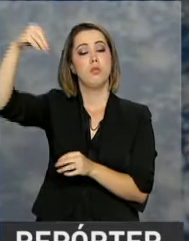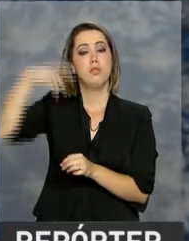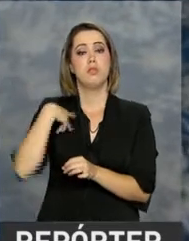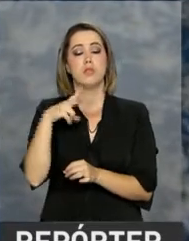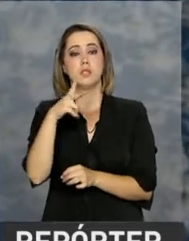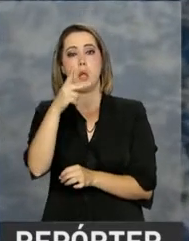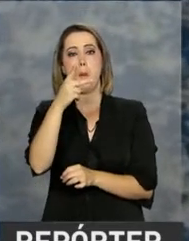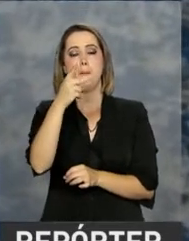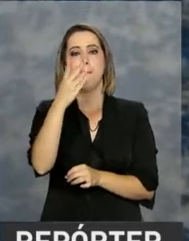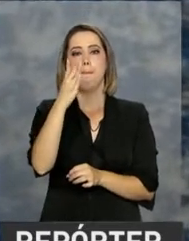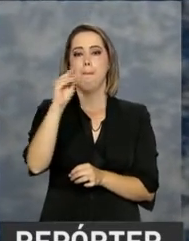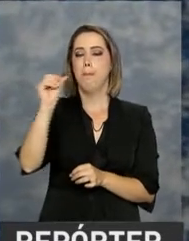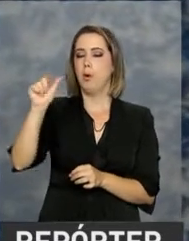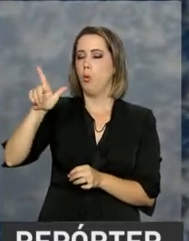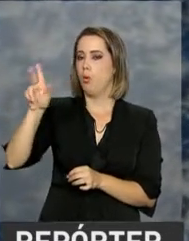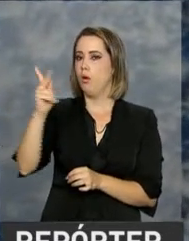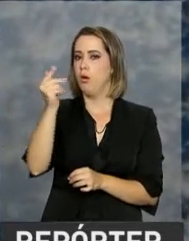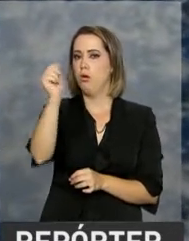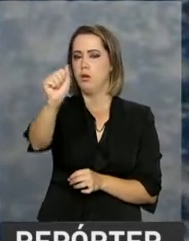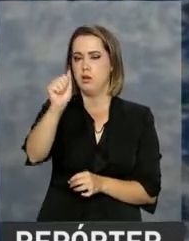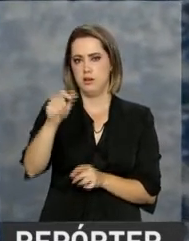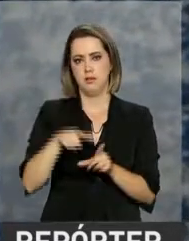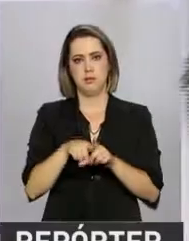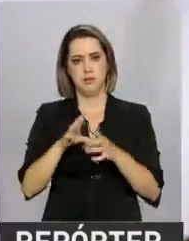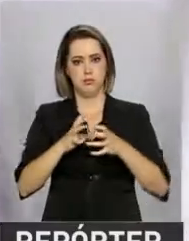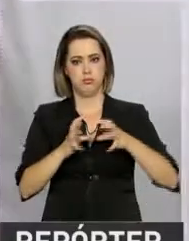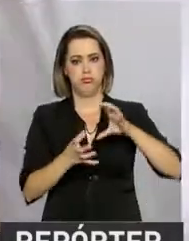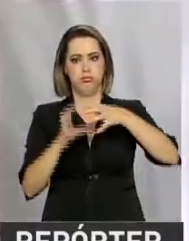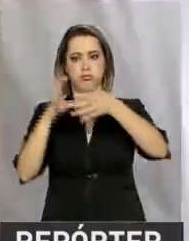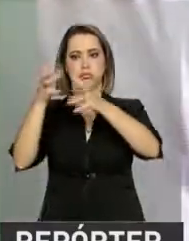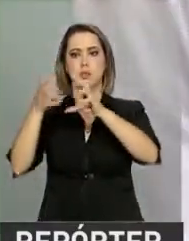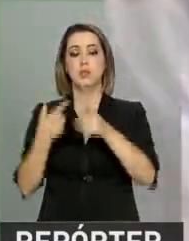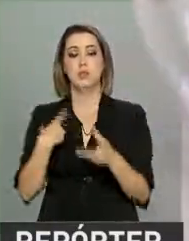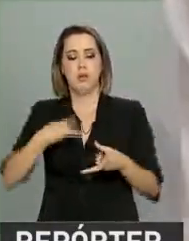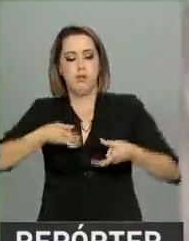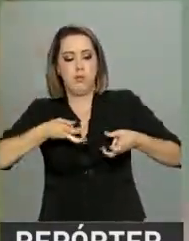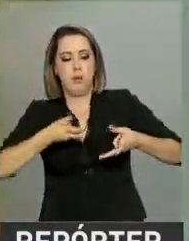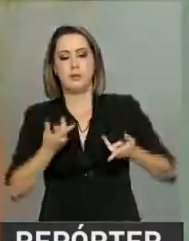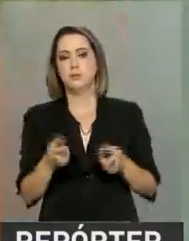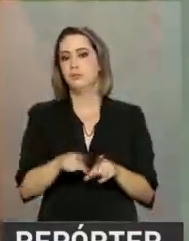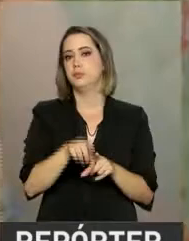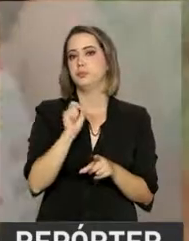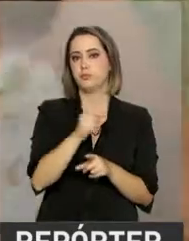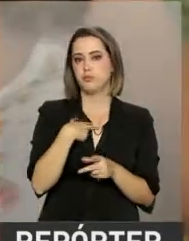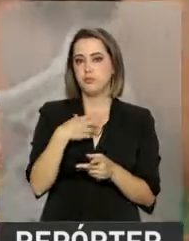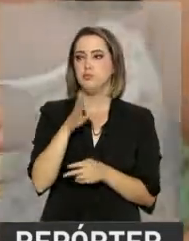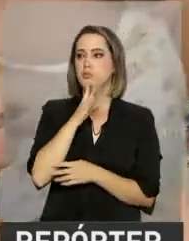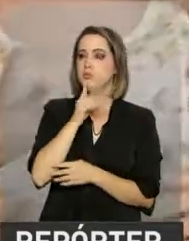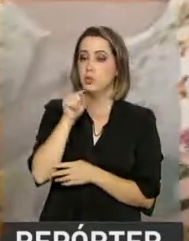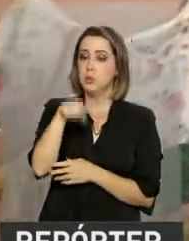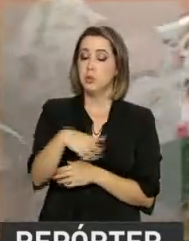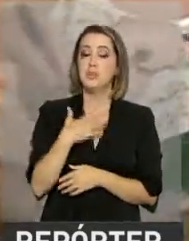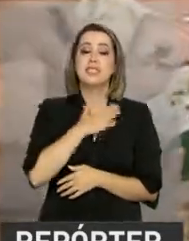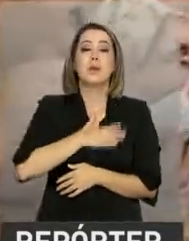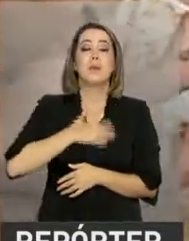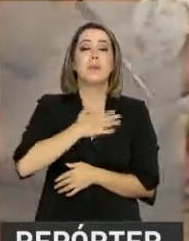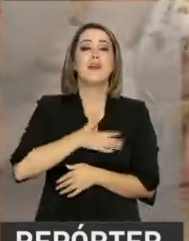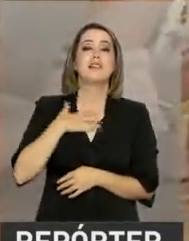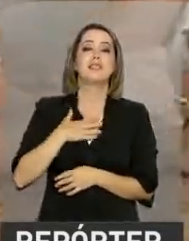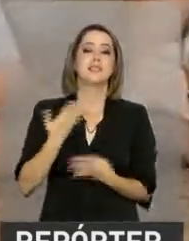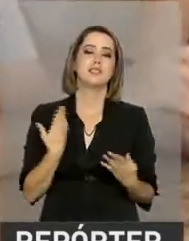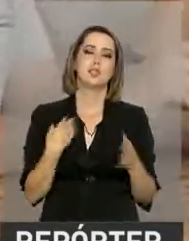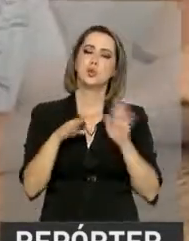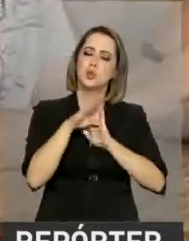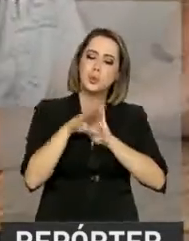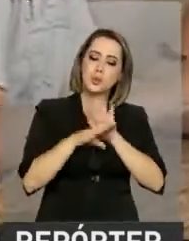que pode interferir nas comunicações e GPS, por exemplo. Além do reconhecimento e o prazer de terem participado de um projeto que